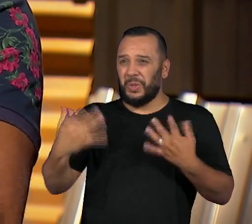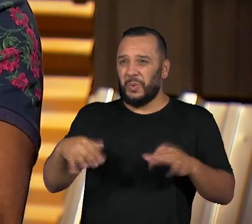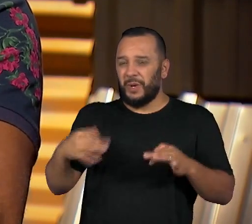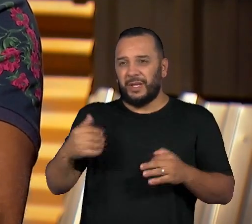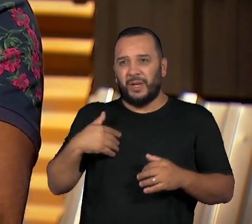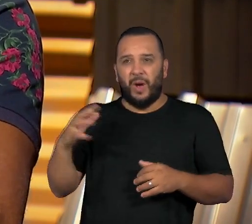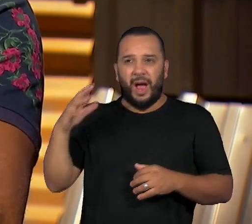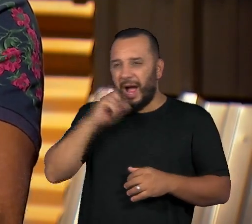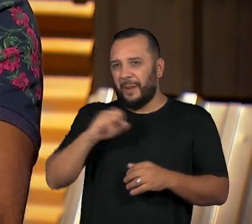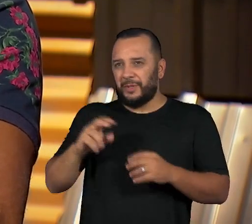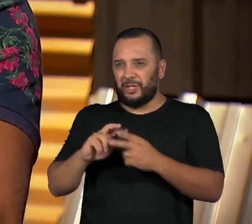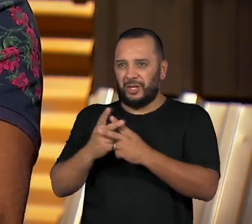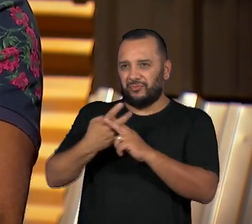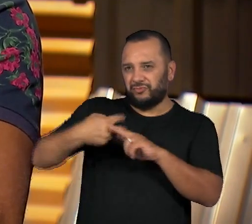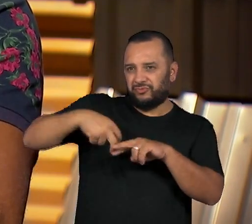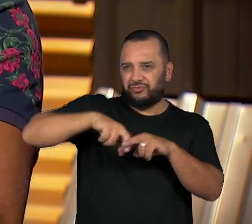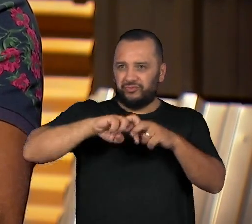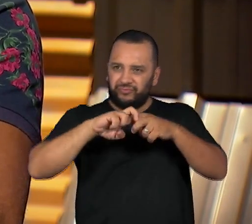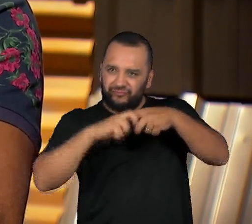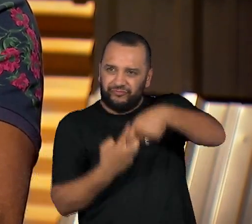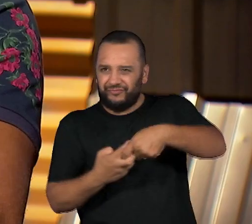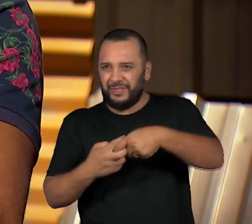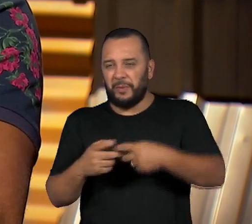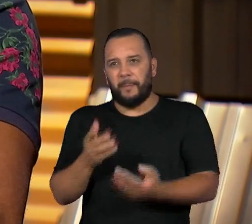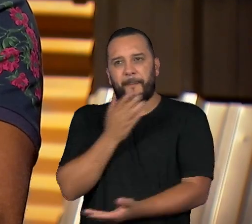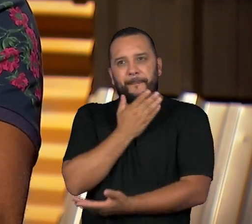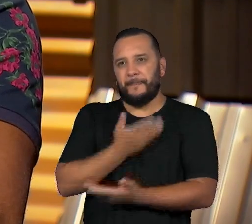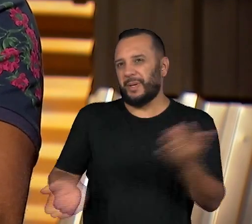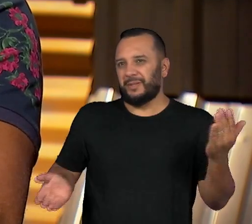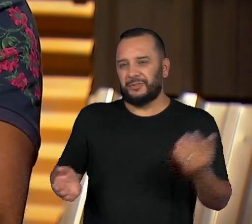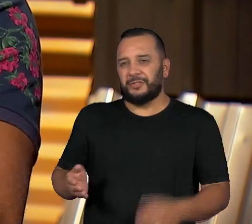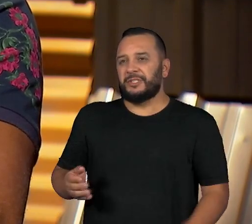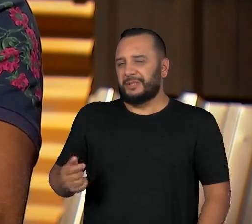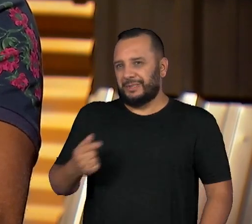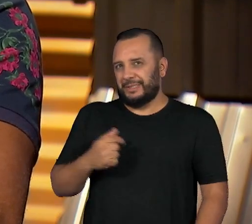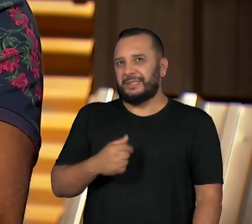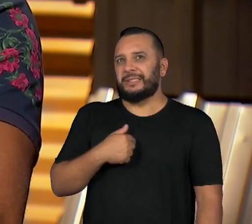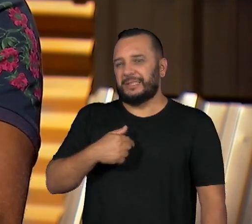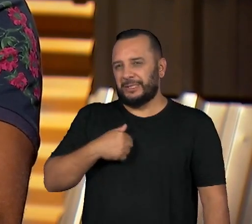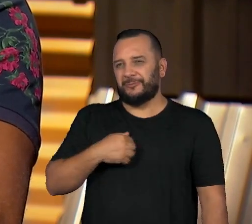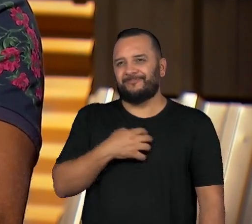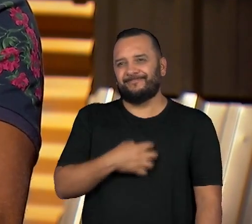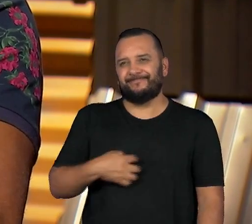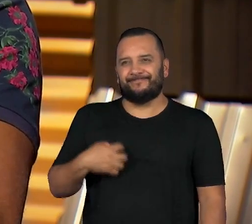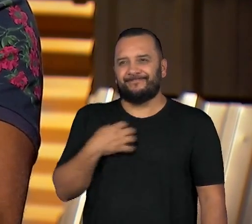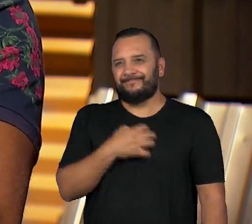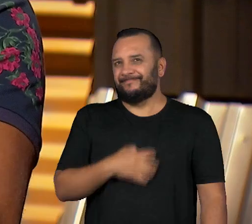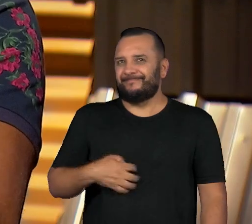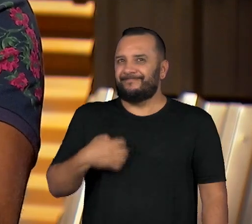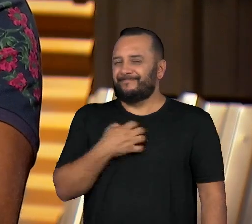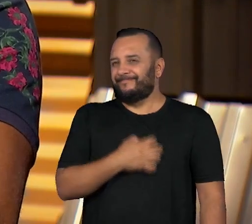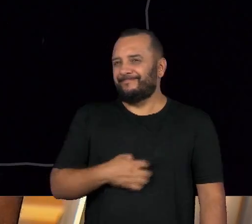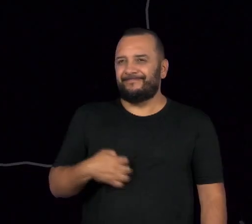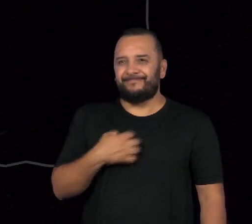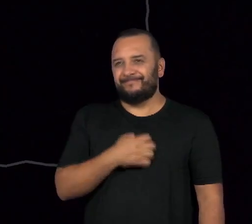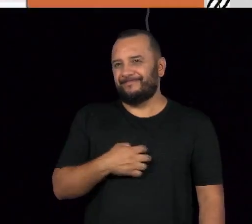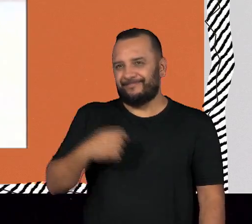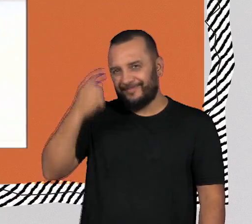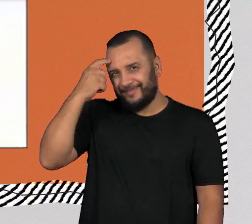triângulo. Essa foi uma derrota assim que ficou comigo assim e durante muito